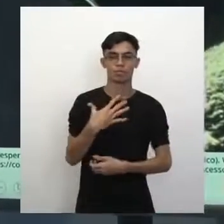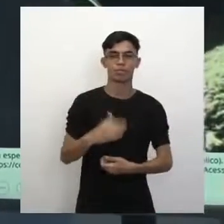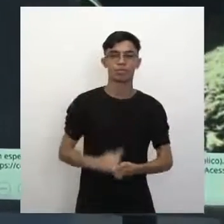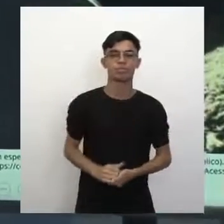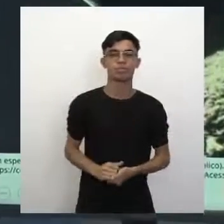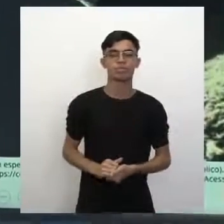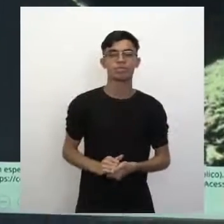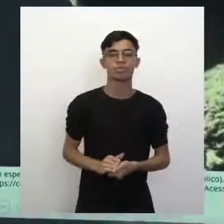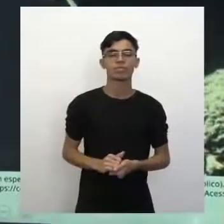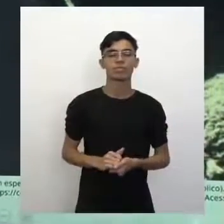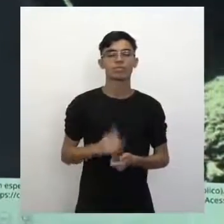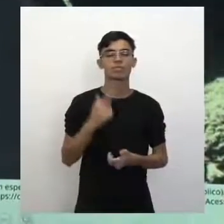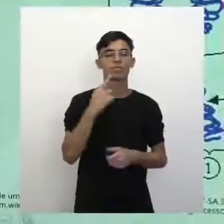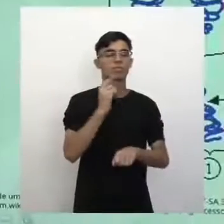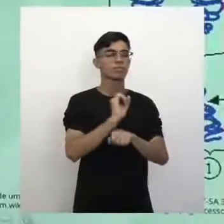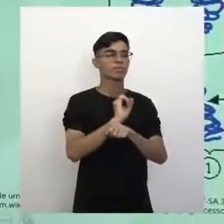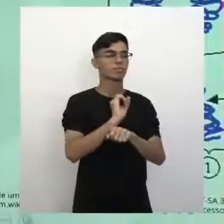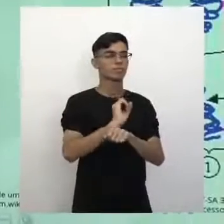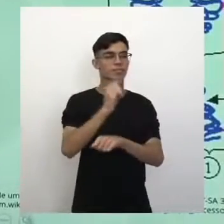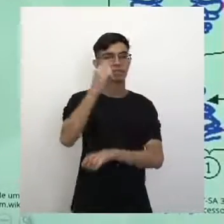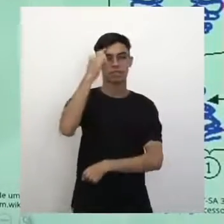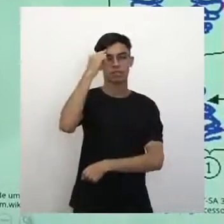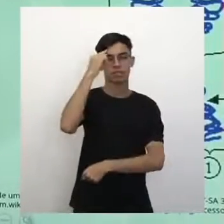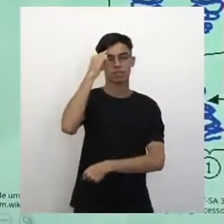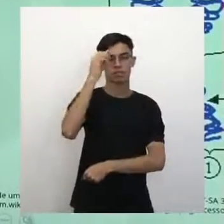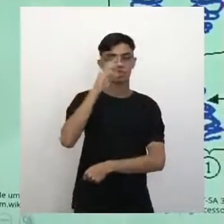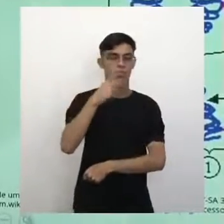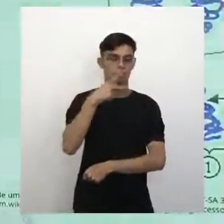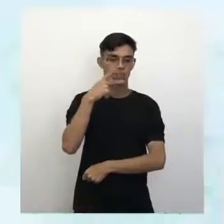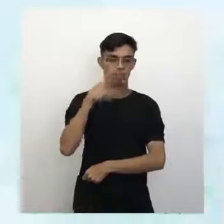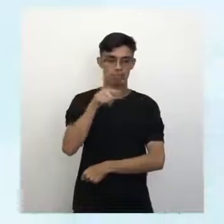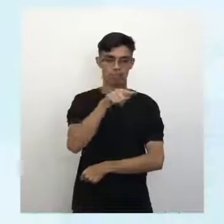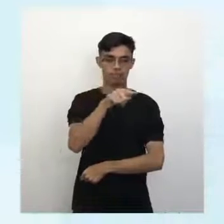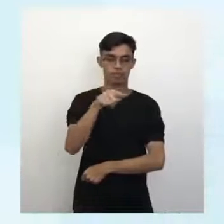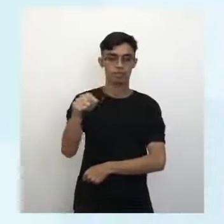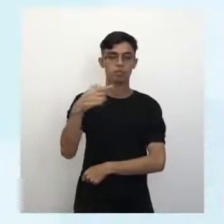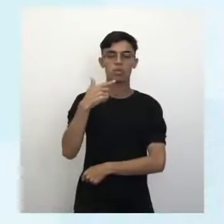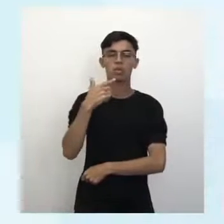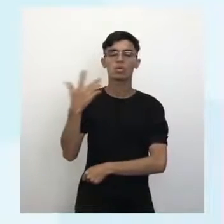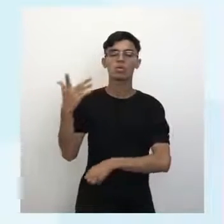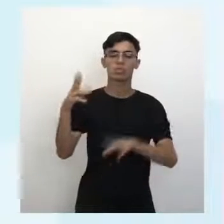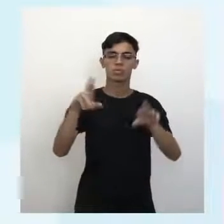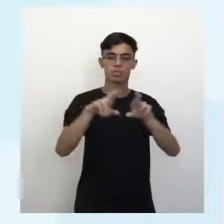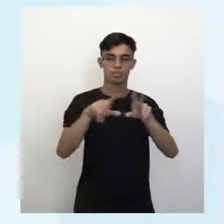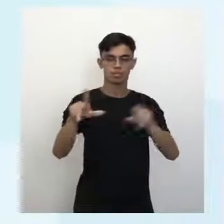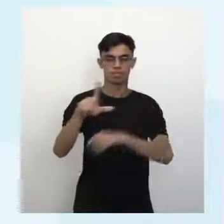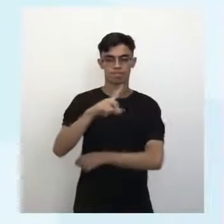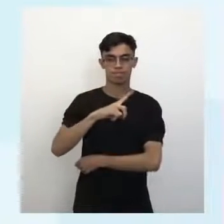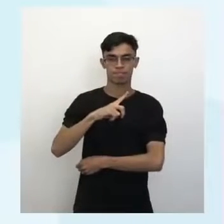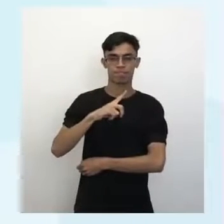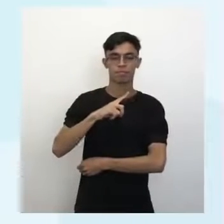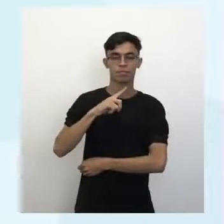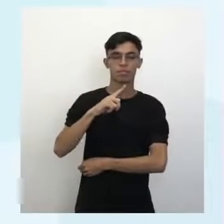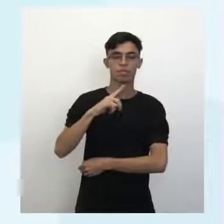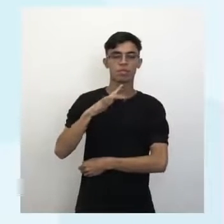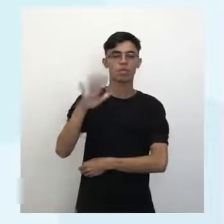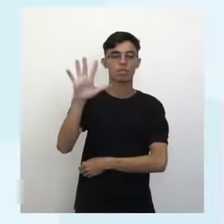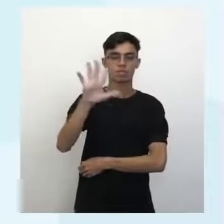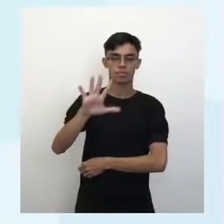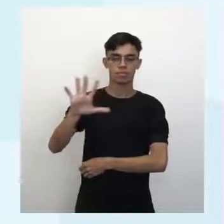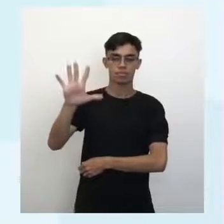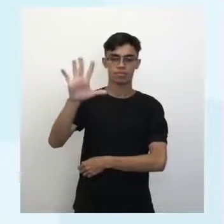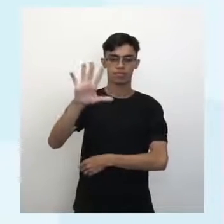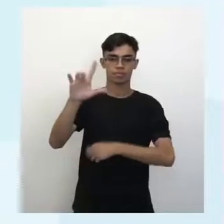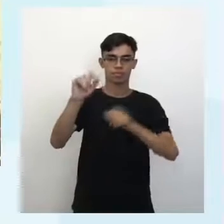mais que eu tenho que falar para vocês. Aí, ó, olha como é diferente, né? Então, eu vou voltar um pouquinho a imagem